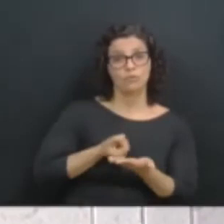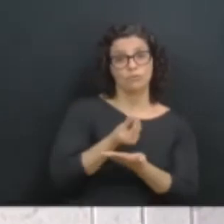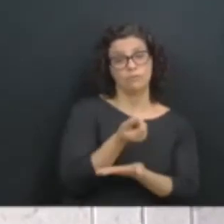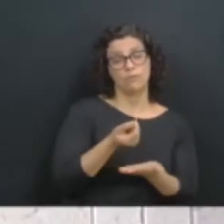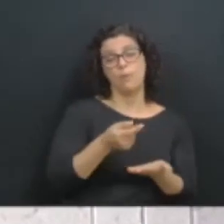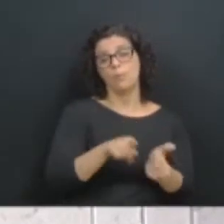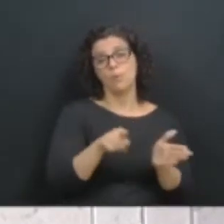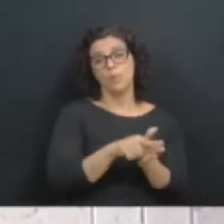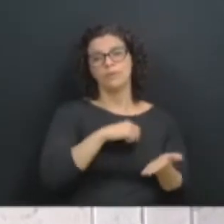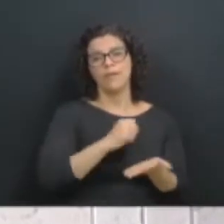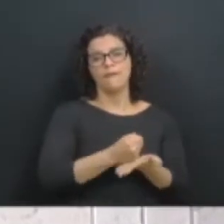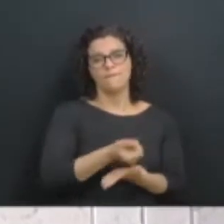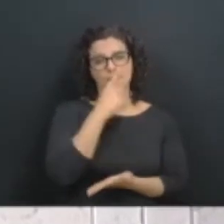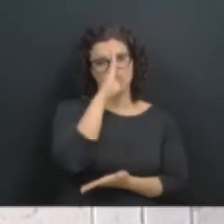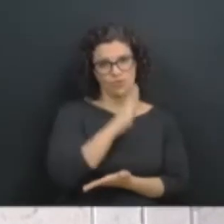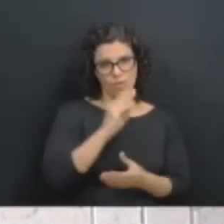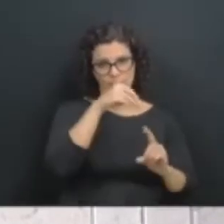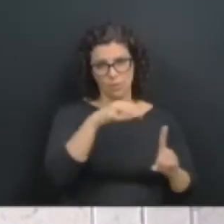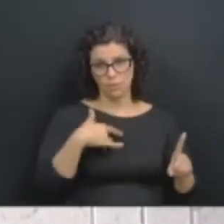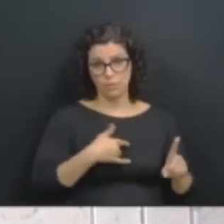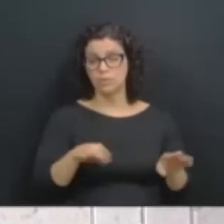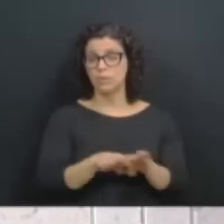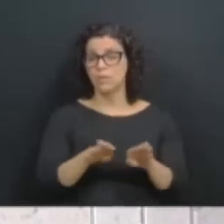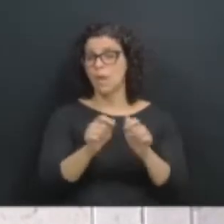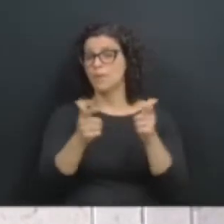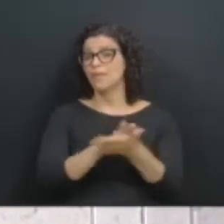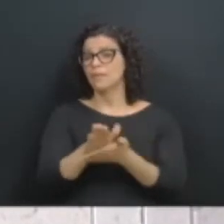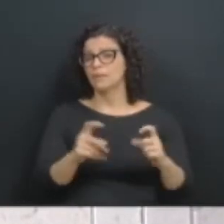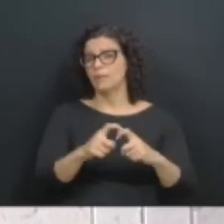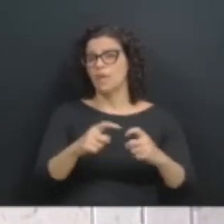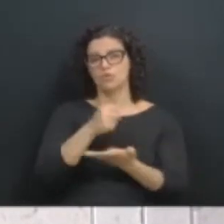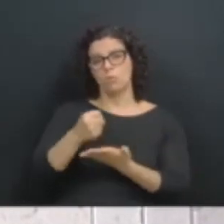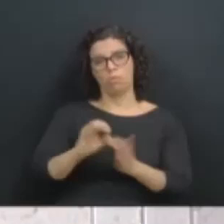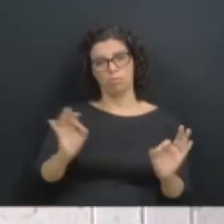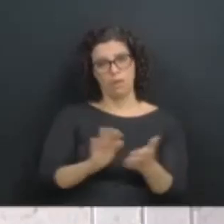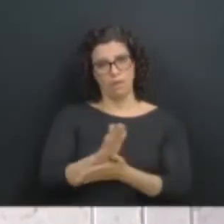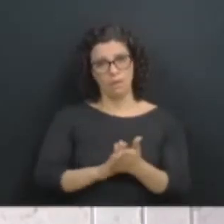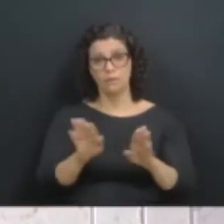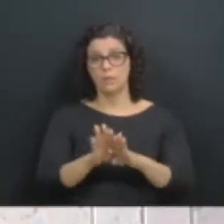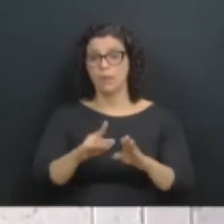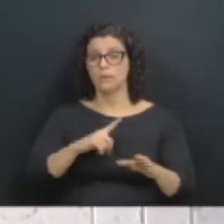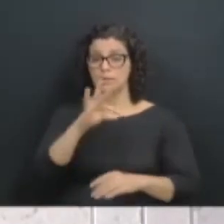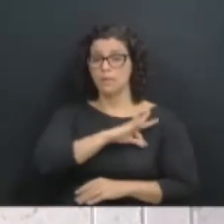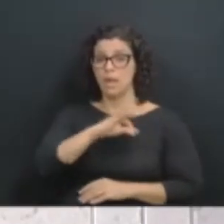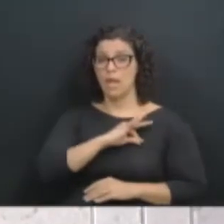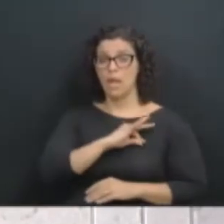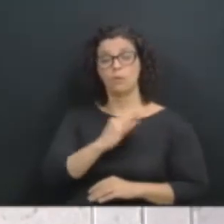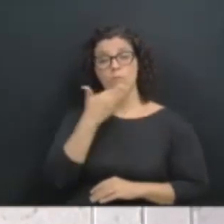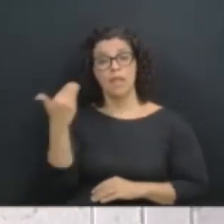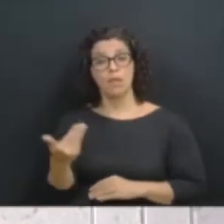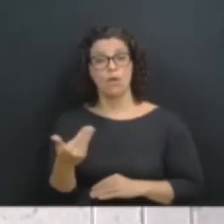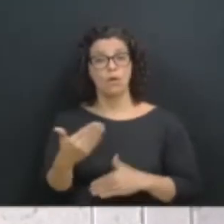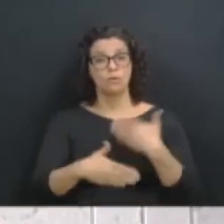farmácia, não aumentar o número de consulta especializada, não contratar mais médico, não ter aumento do serviço